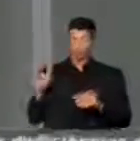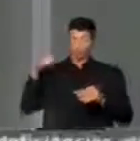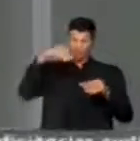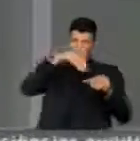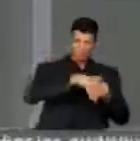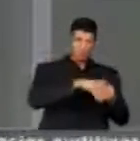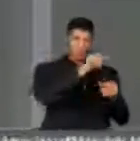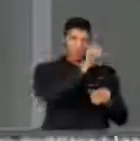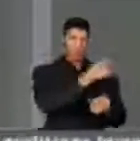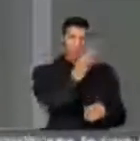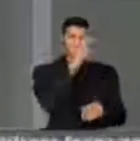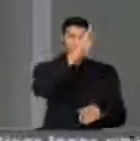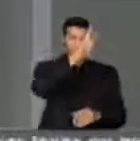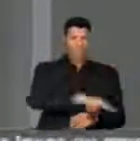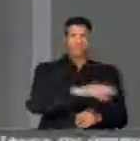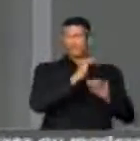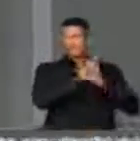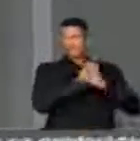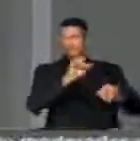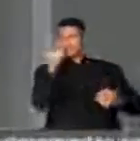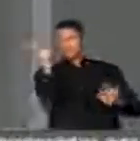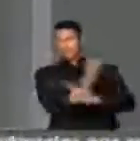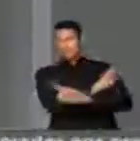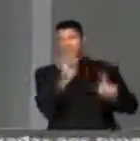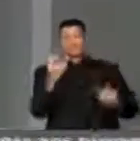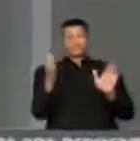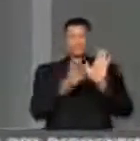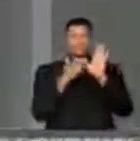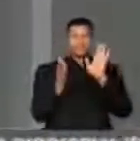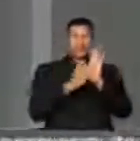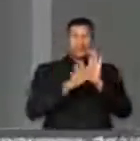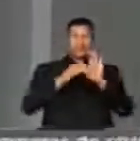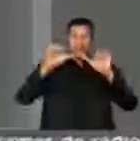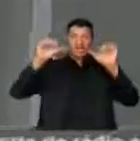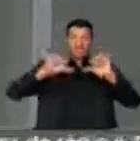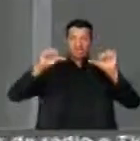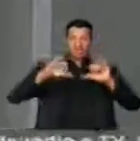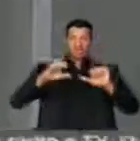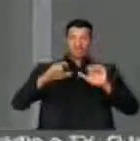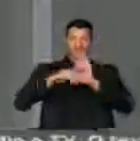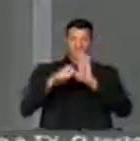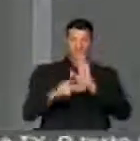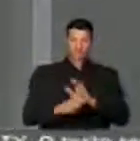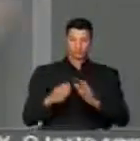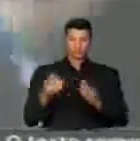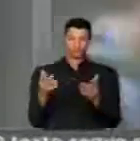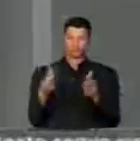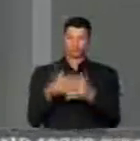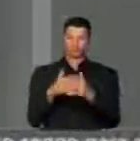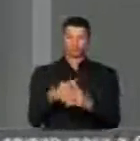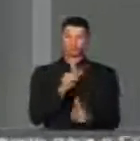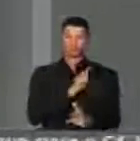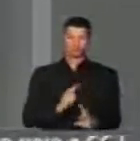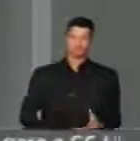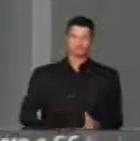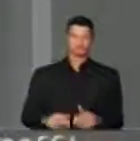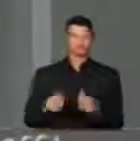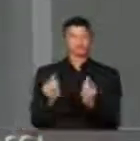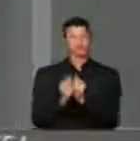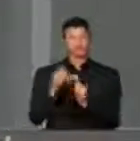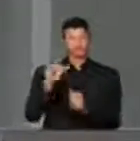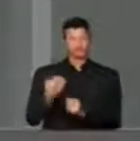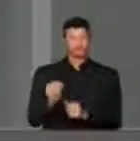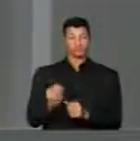por 4 vezes, disse não às suas propostas vazias e forma entreguista de governar. Com